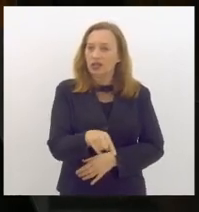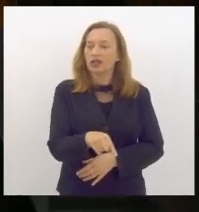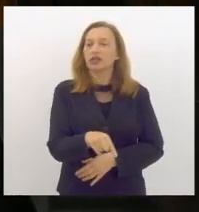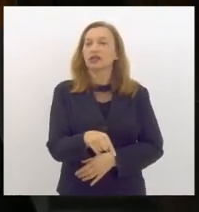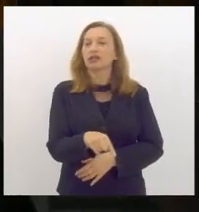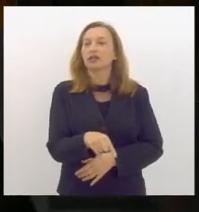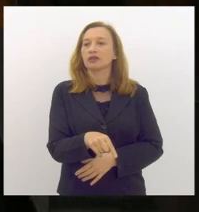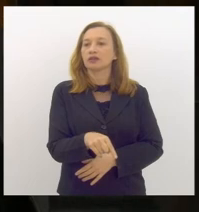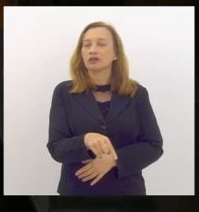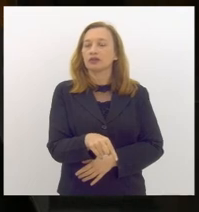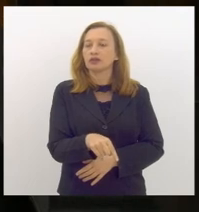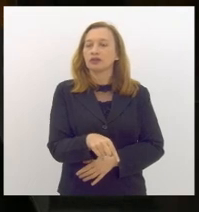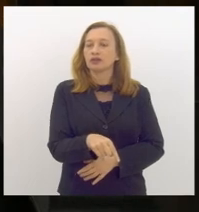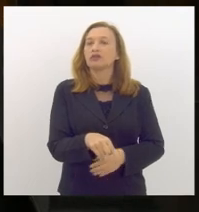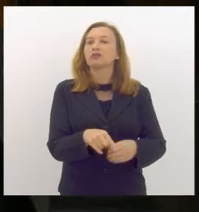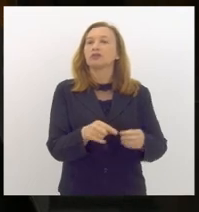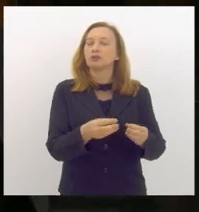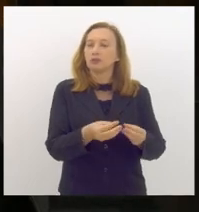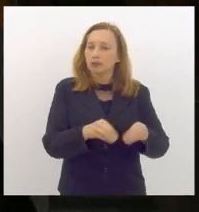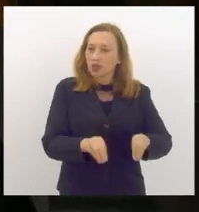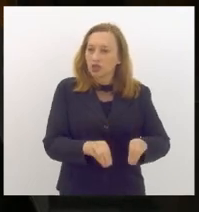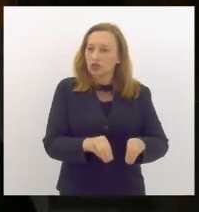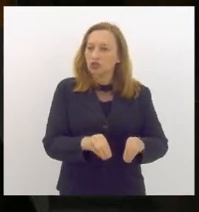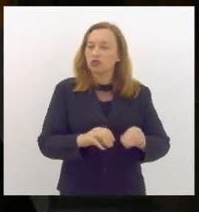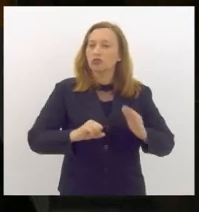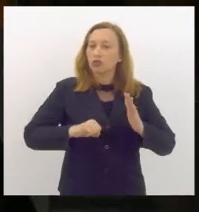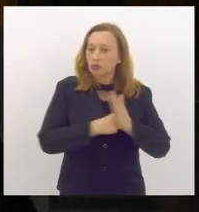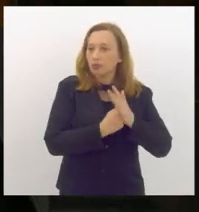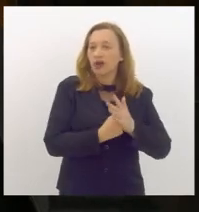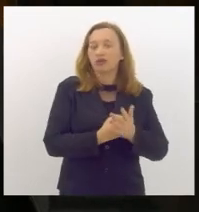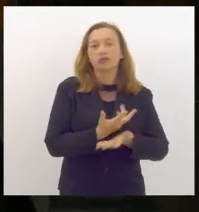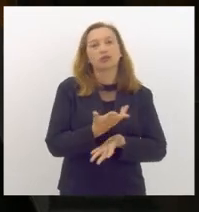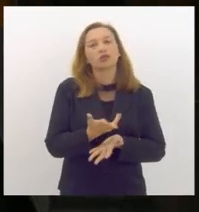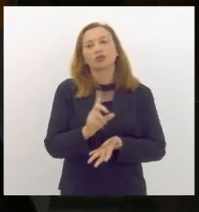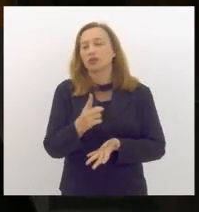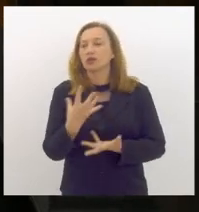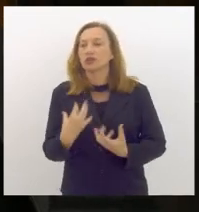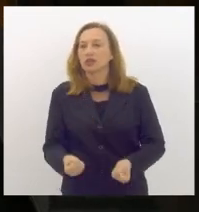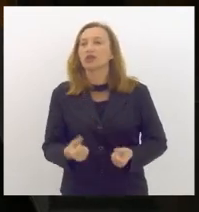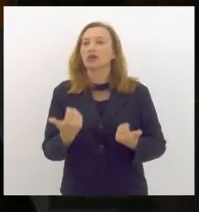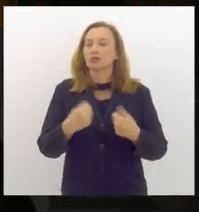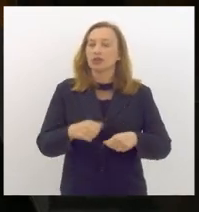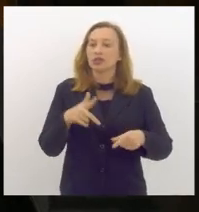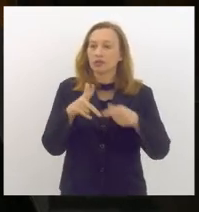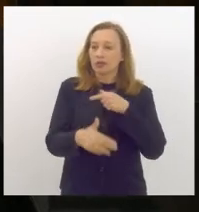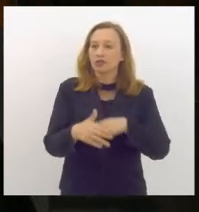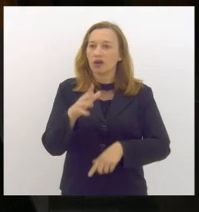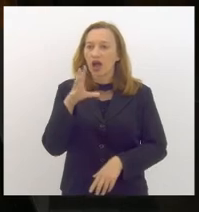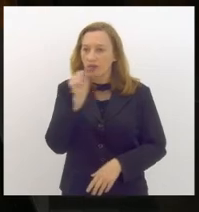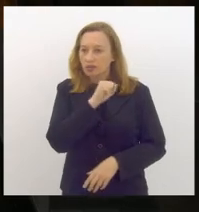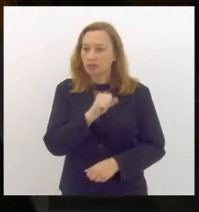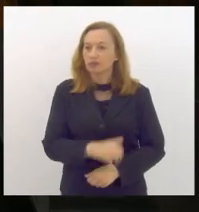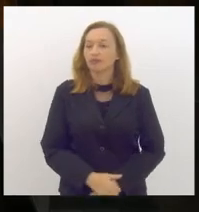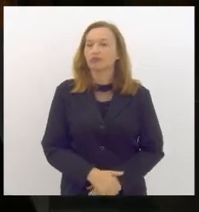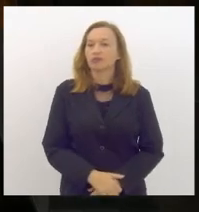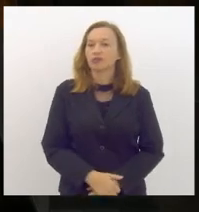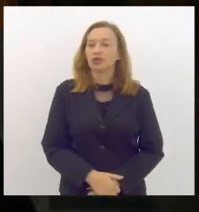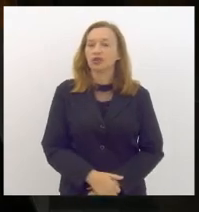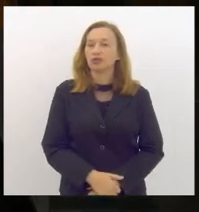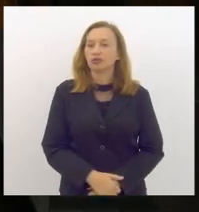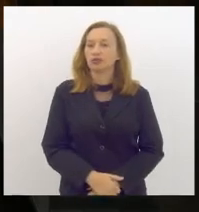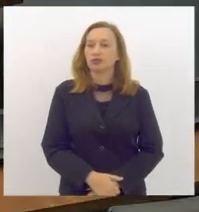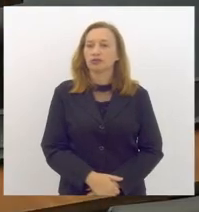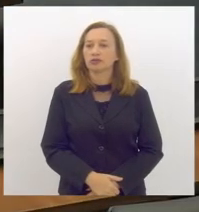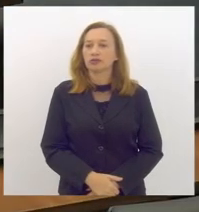d'água, provocando o impacto que é inaceitável e que precisa ser interrompido imediatamente.